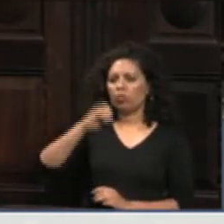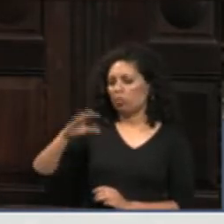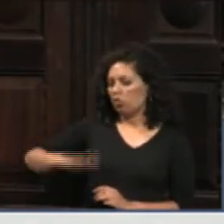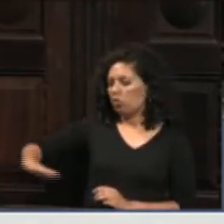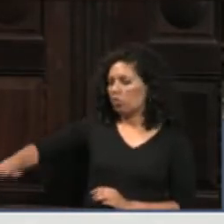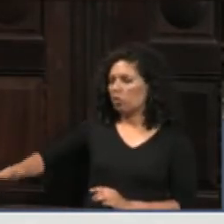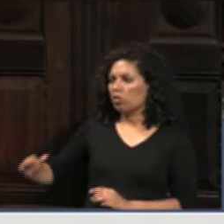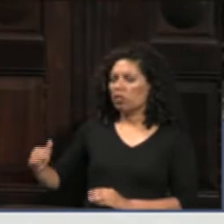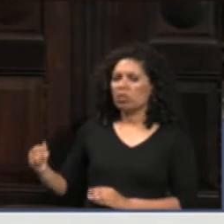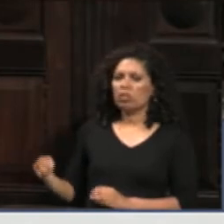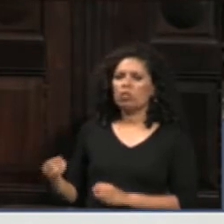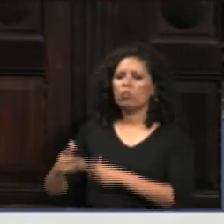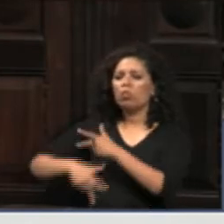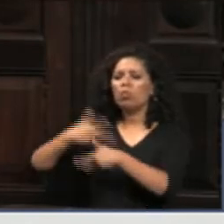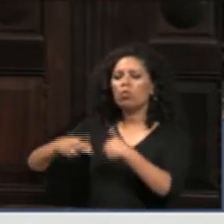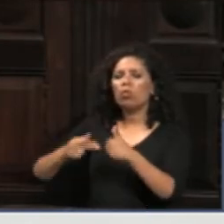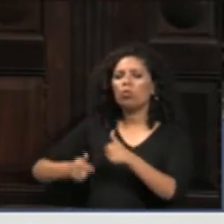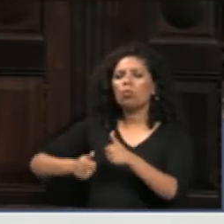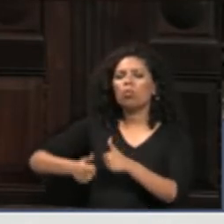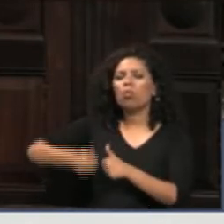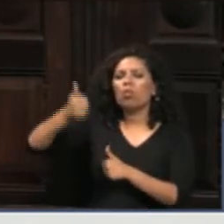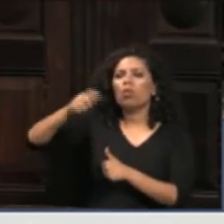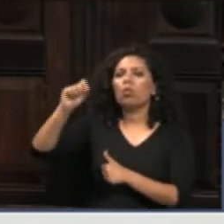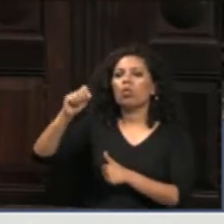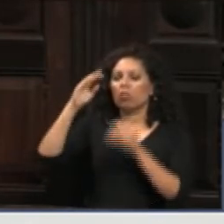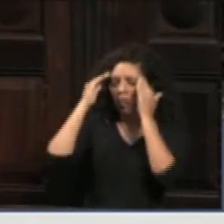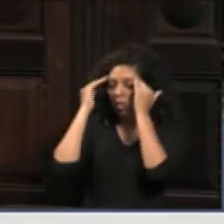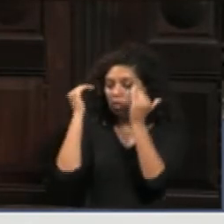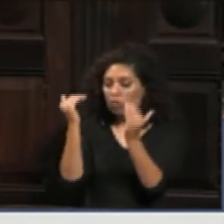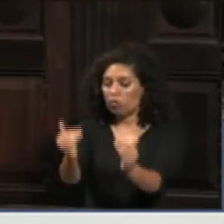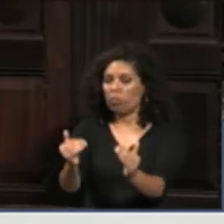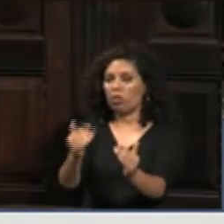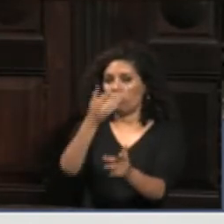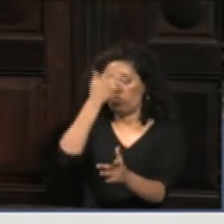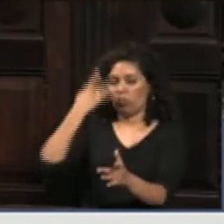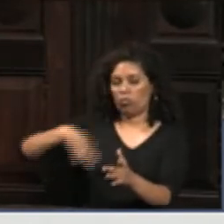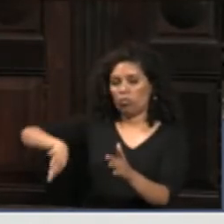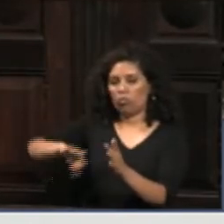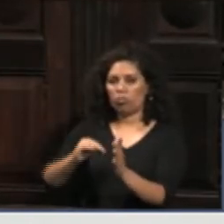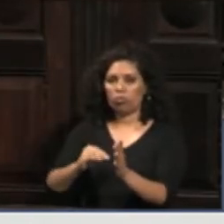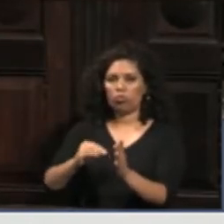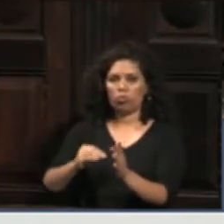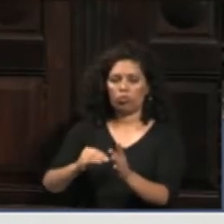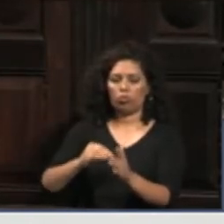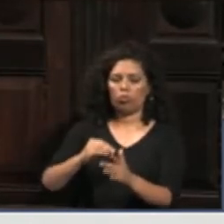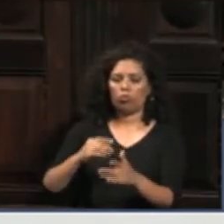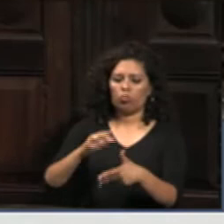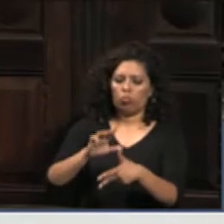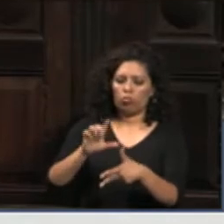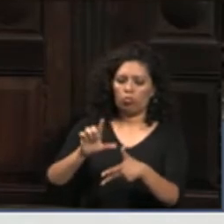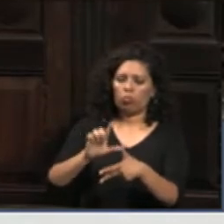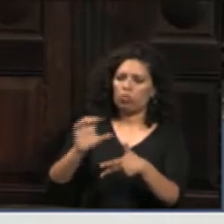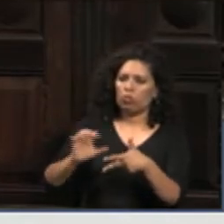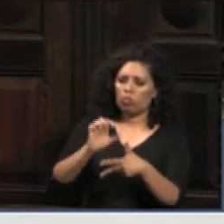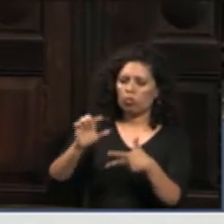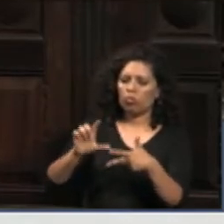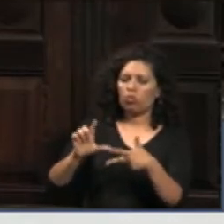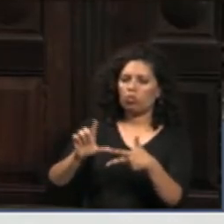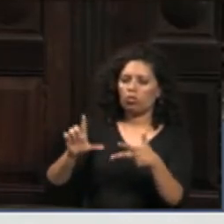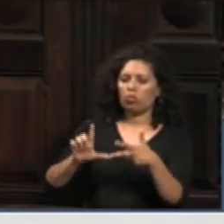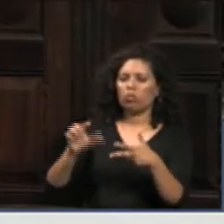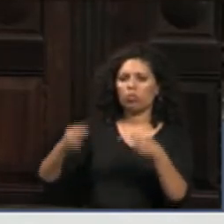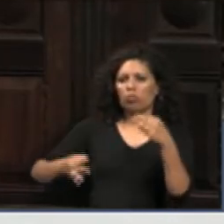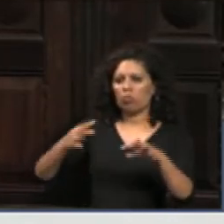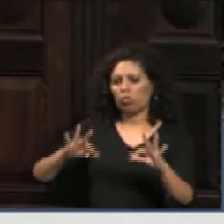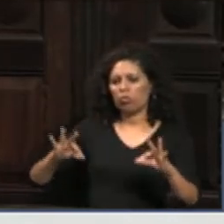sim, o respeito tanto do Parlamento Municipal, Parlamento Estadual e Parlamento Federal, e que a gente possa dar dias melhores